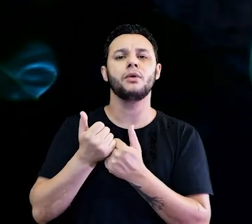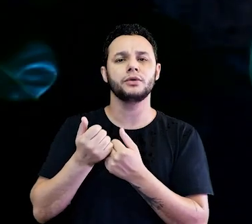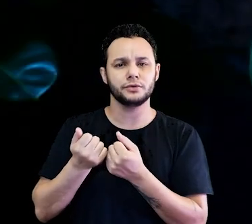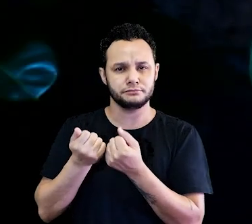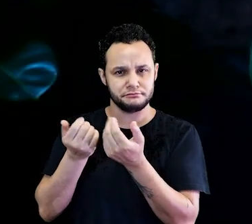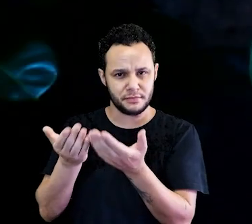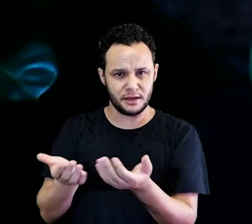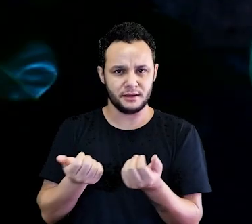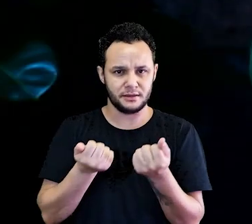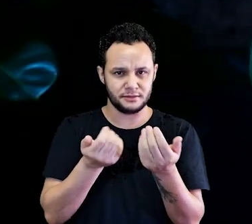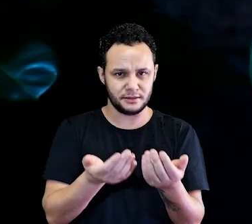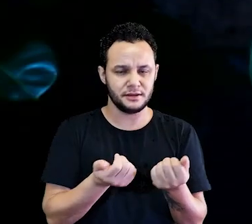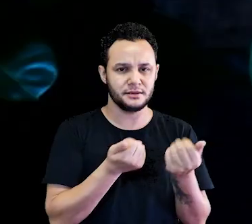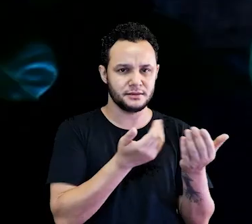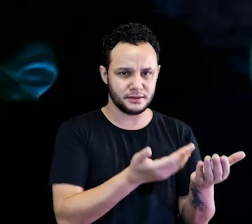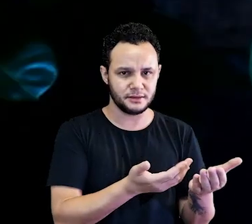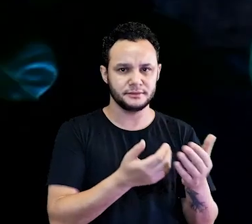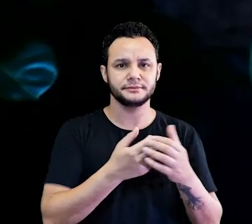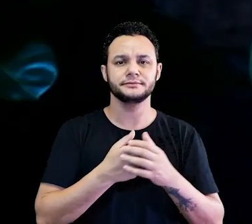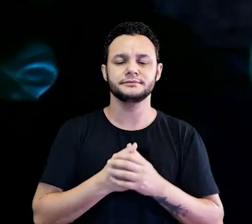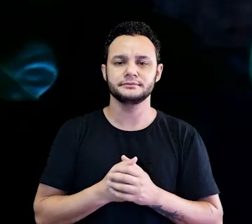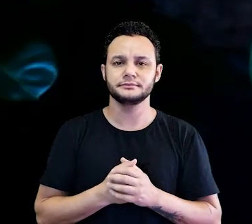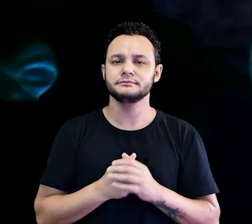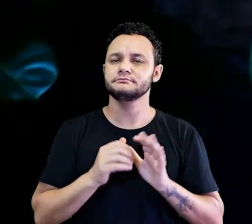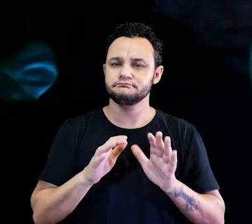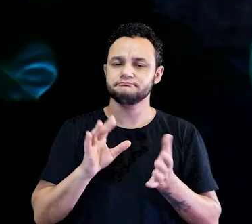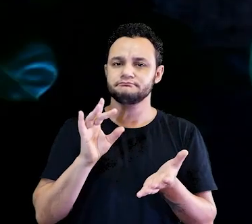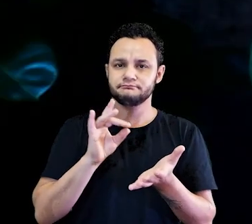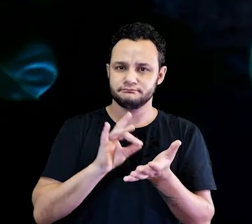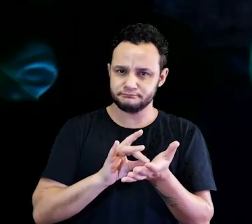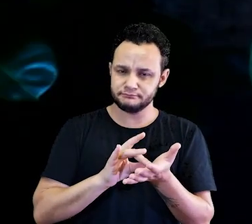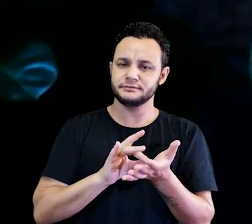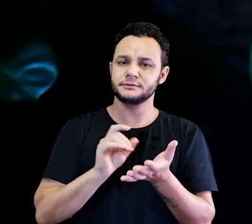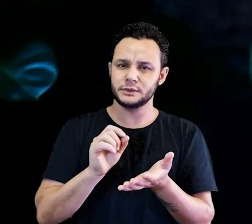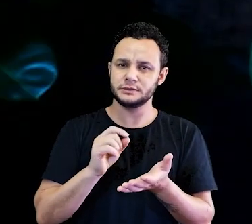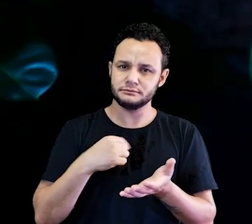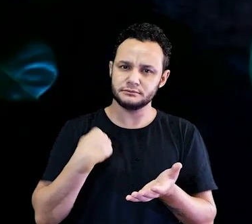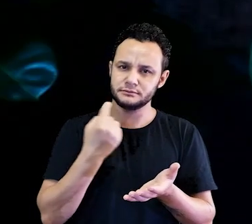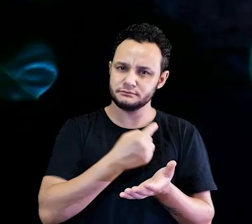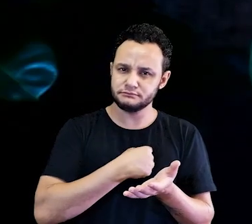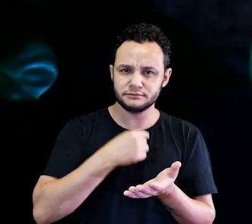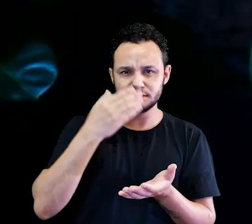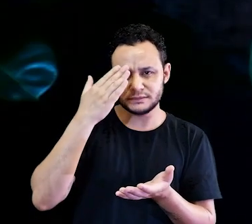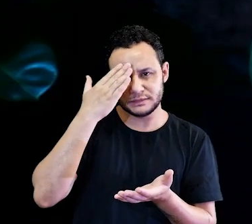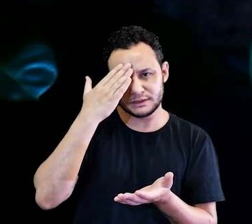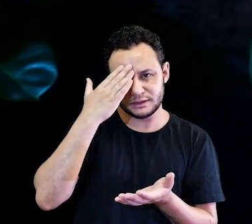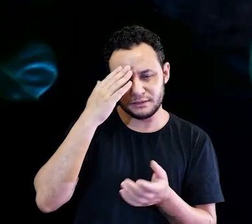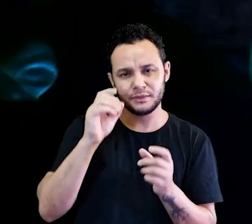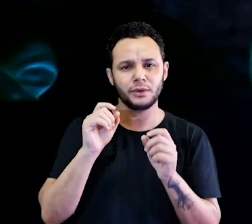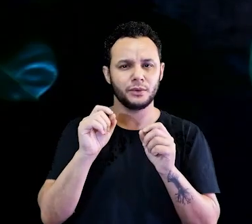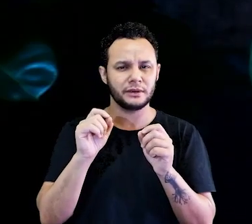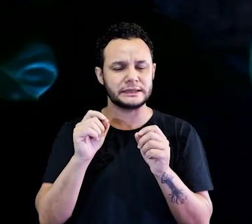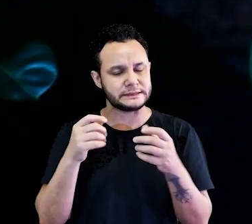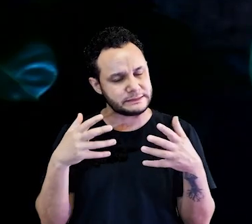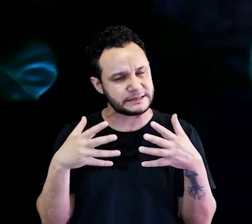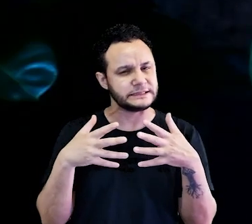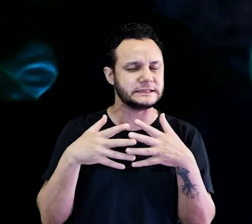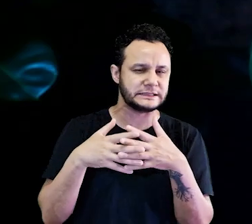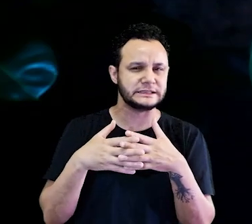suporte técnico, né, para os estados e municípios. Na realidade, a gente sabe que isso é muito